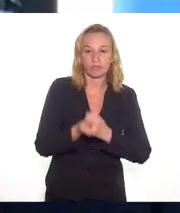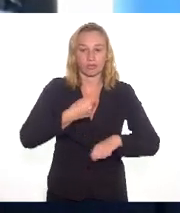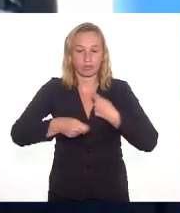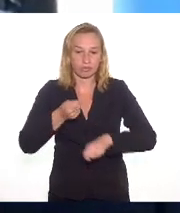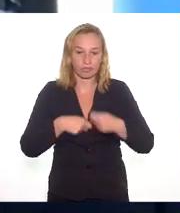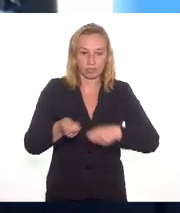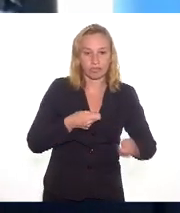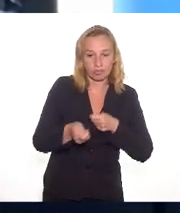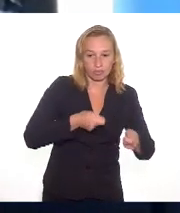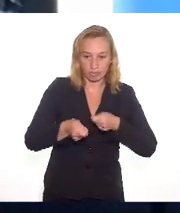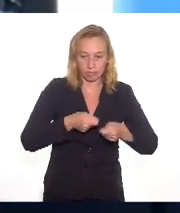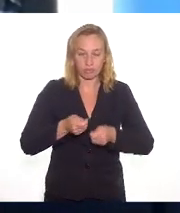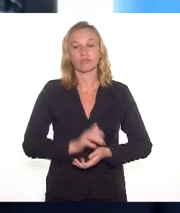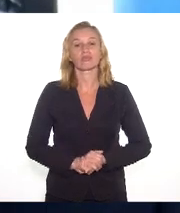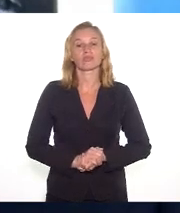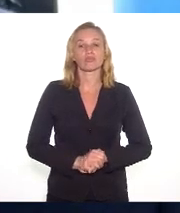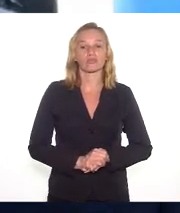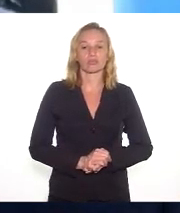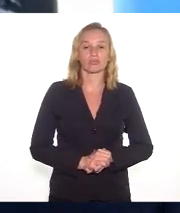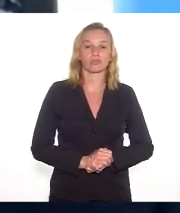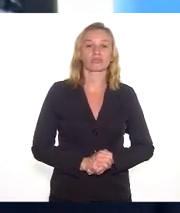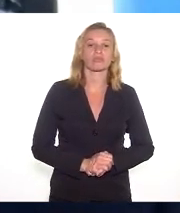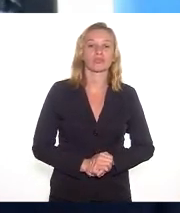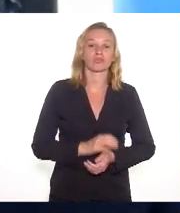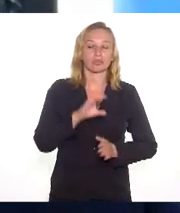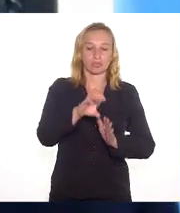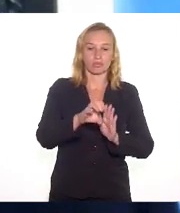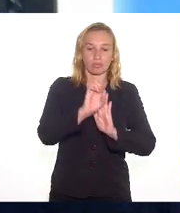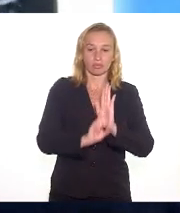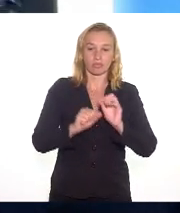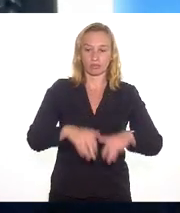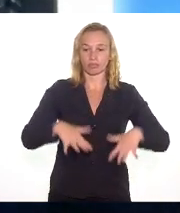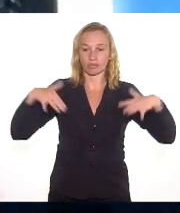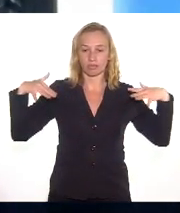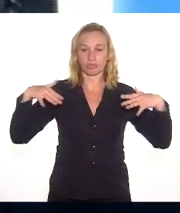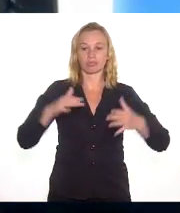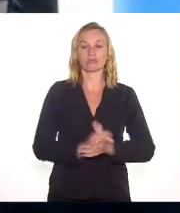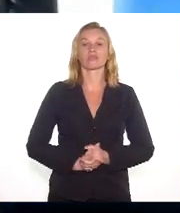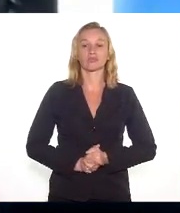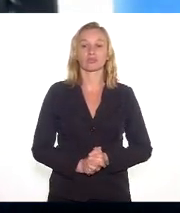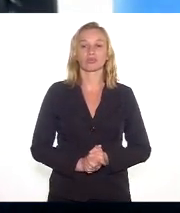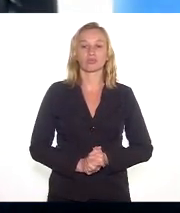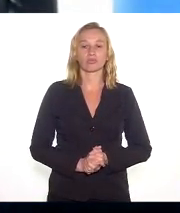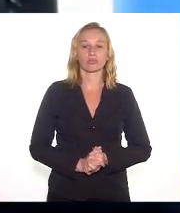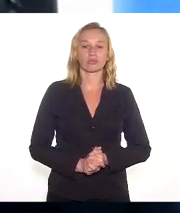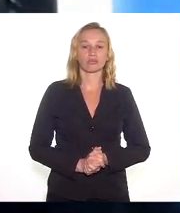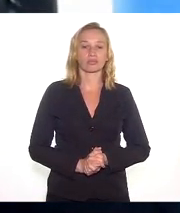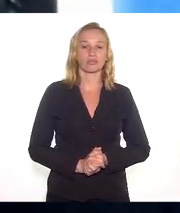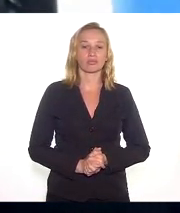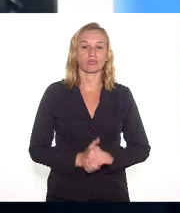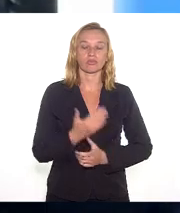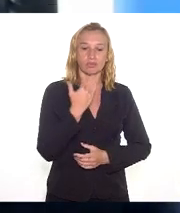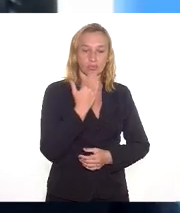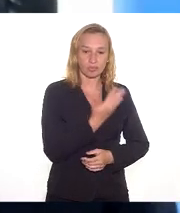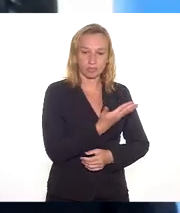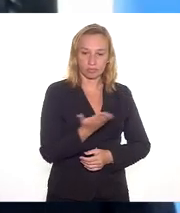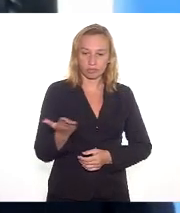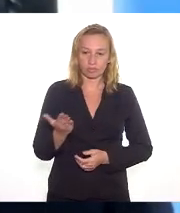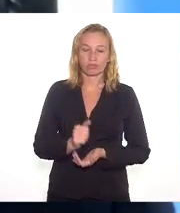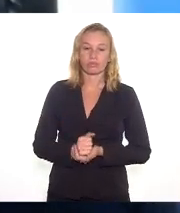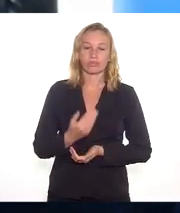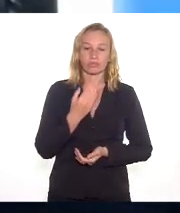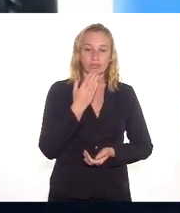Finanças, Fiscalização Financeira e Controle, as emendas de plenário. Para colhendo os pareceres, solicito